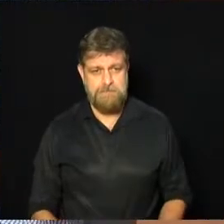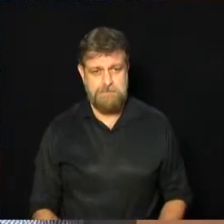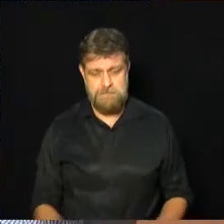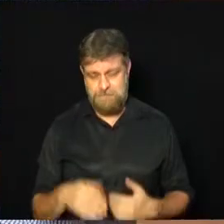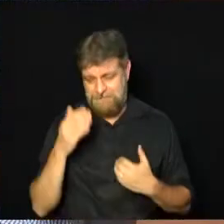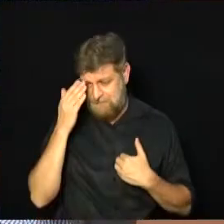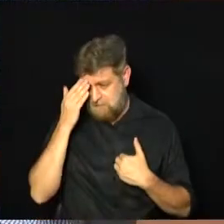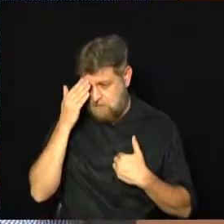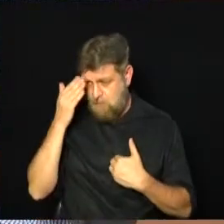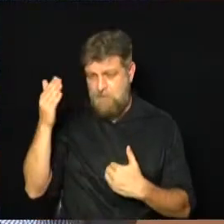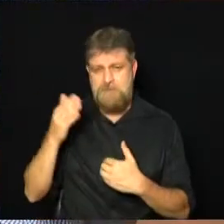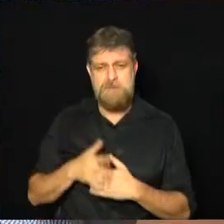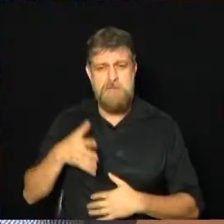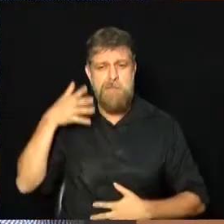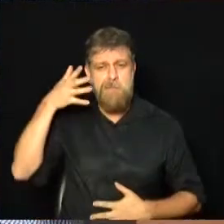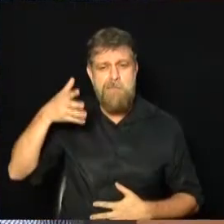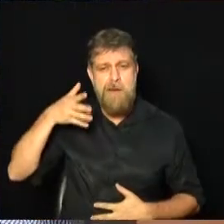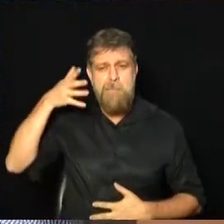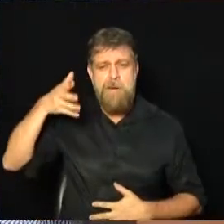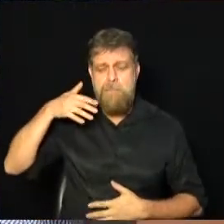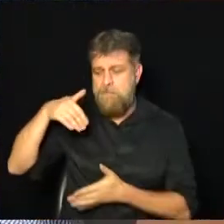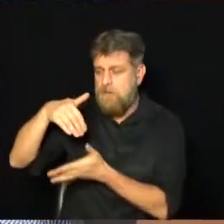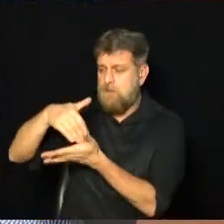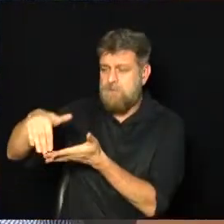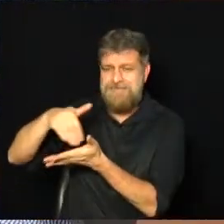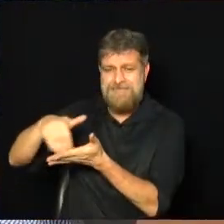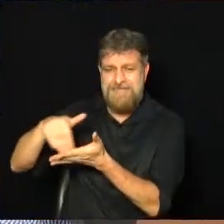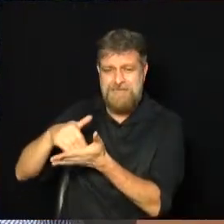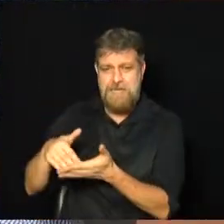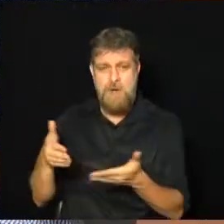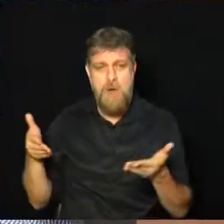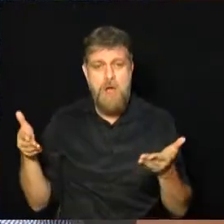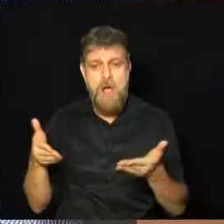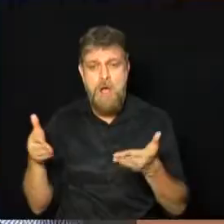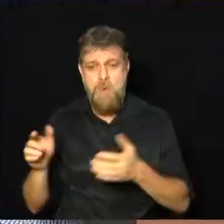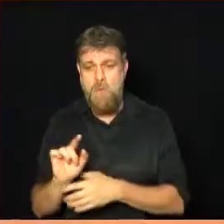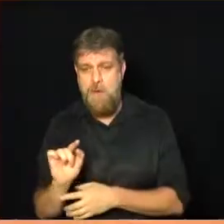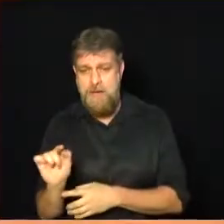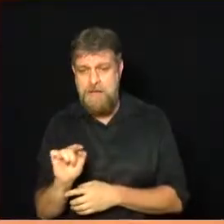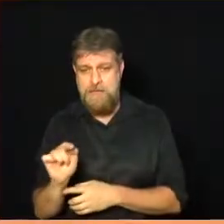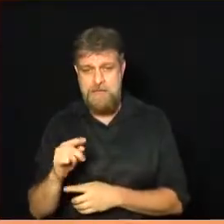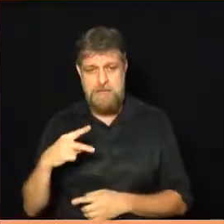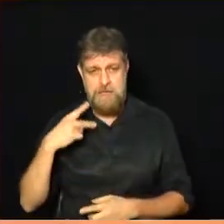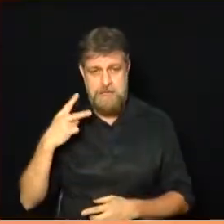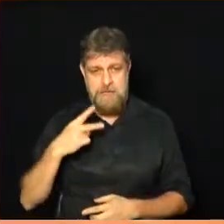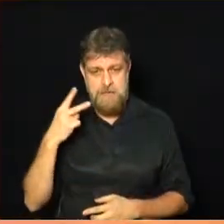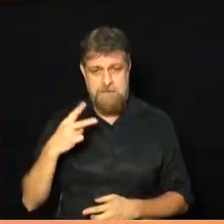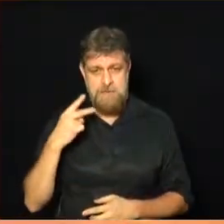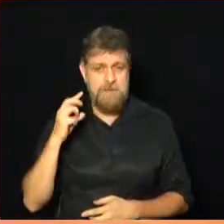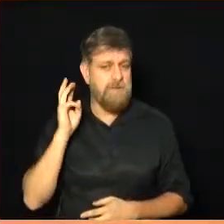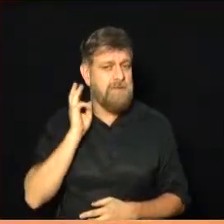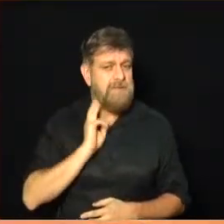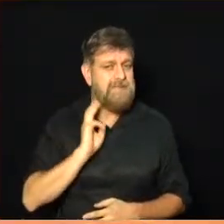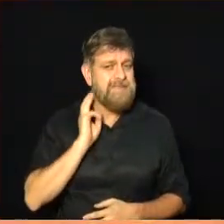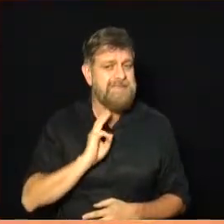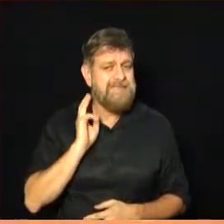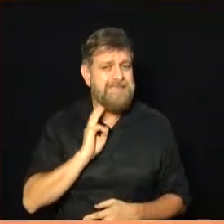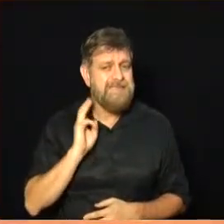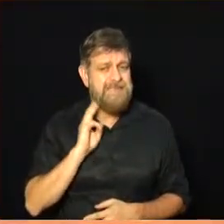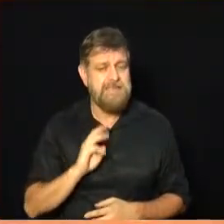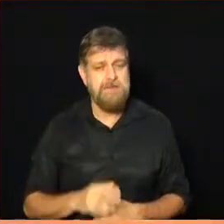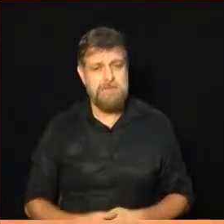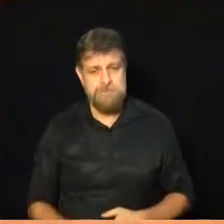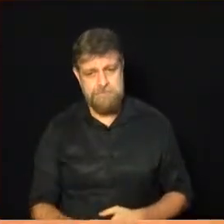Agradeço aí a explanação do secretário. Eu vou passar a palavra agora ao vereador Cecílio. Por favor, está com a